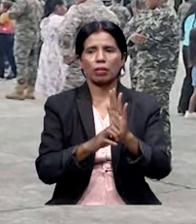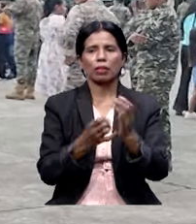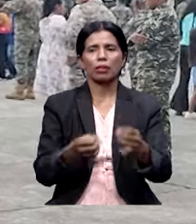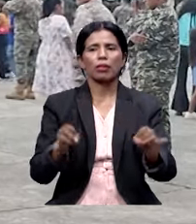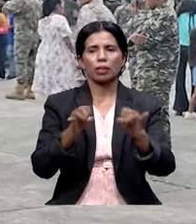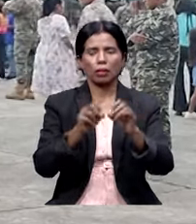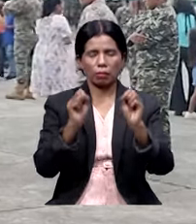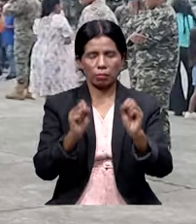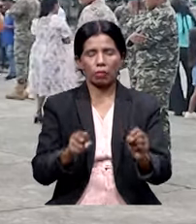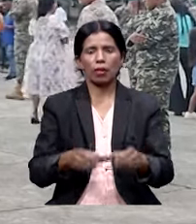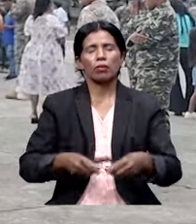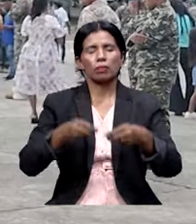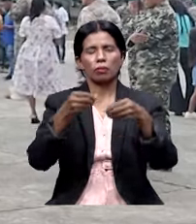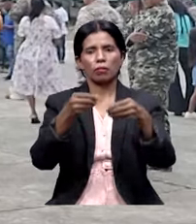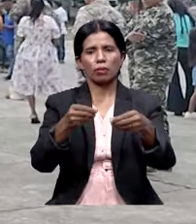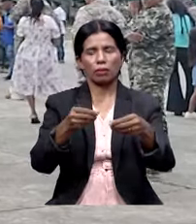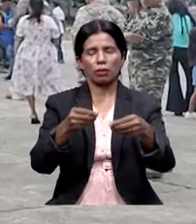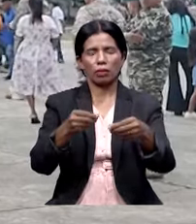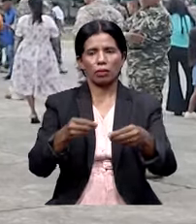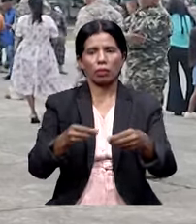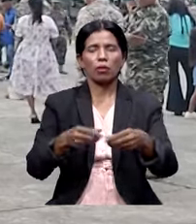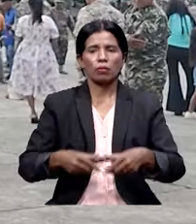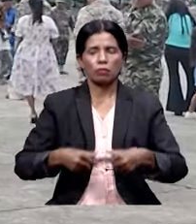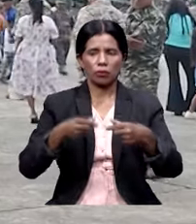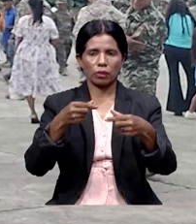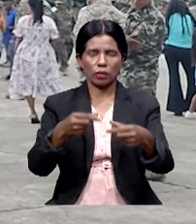bele considerasira san fornetic